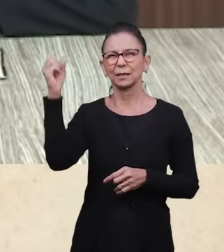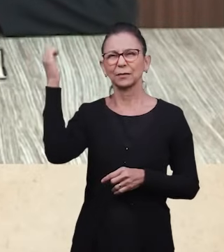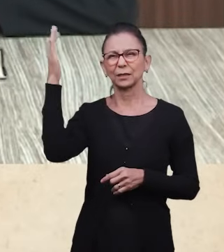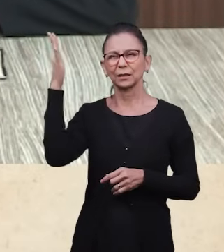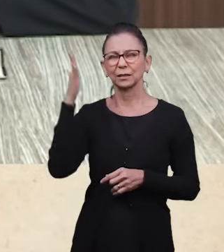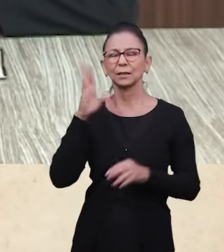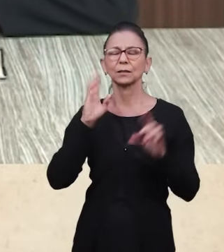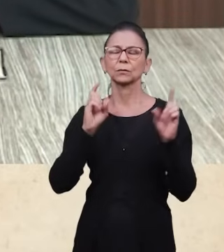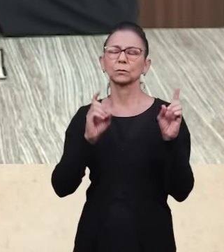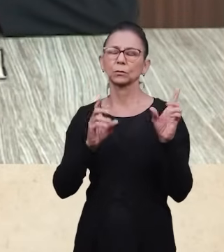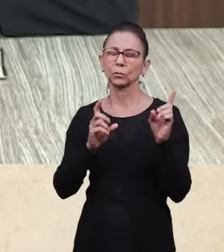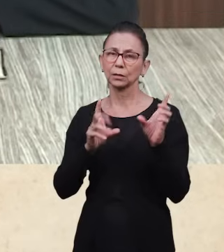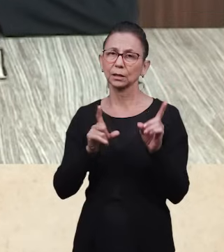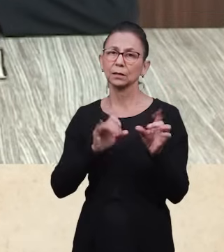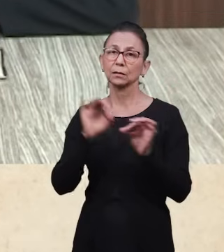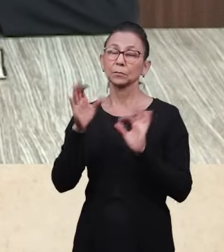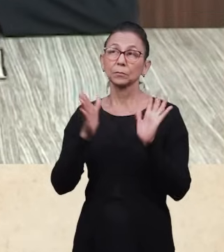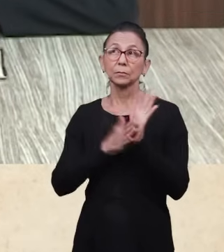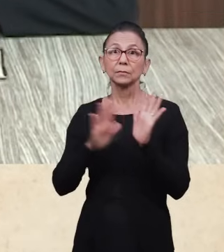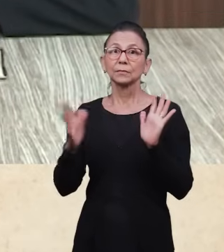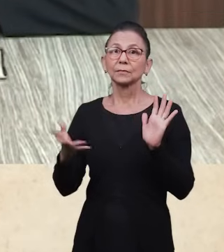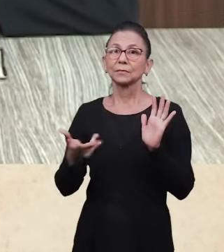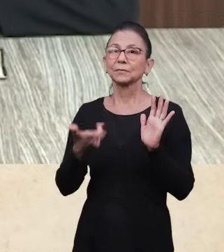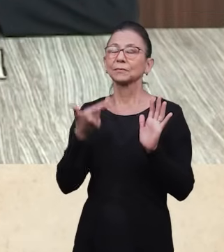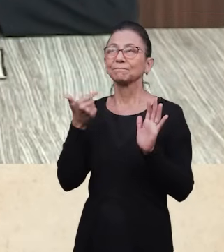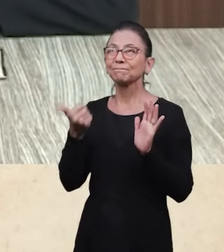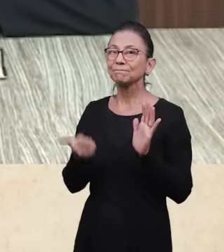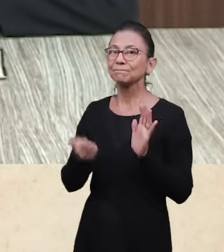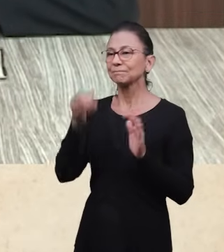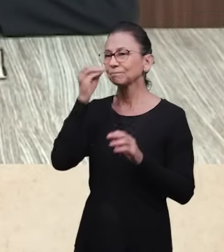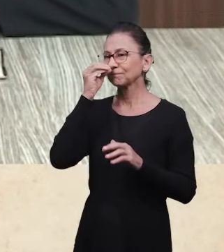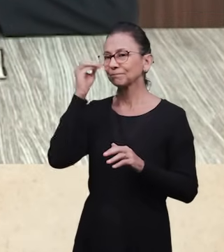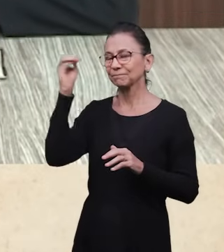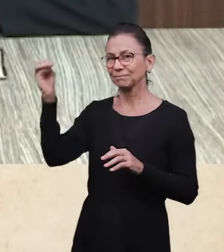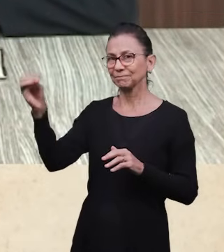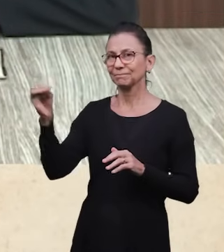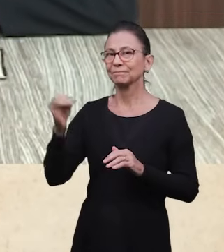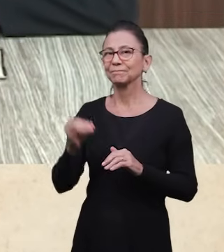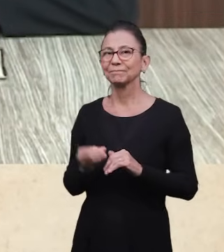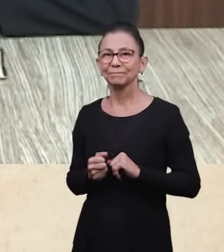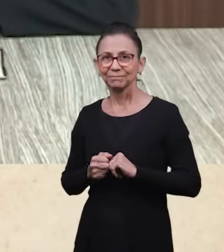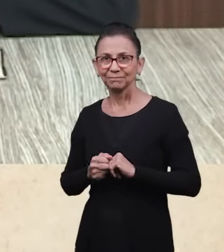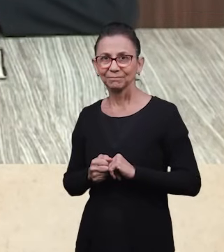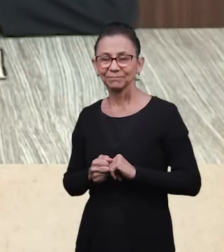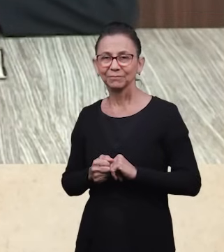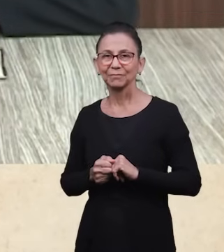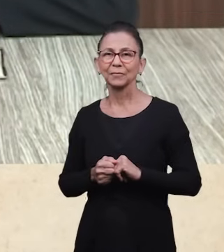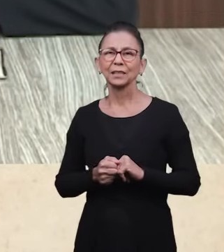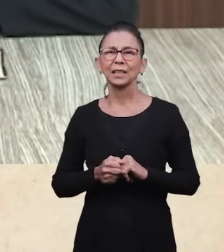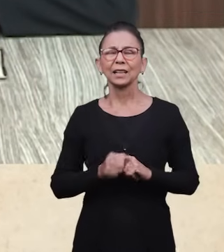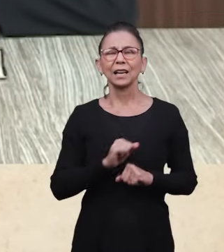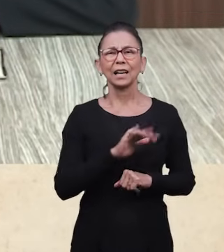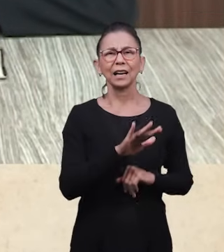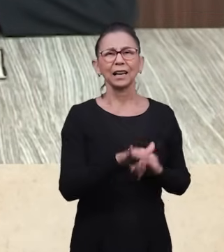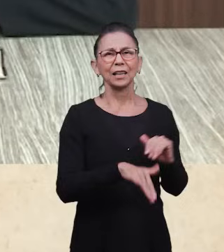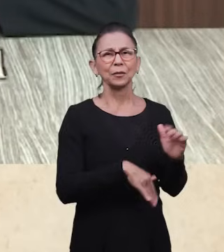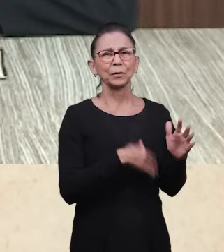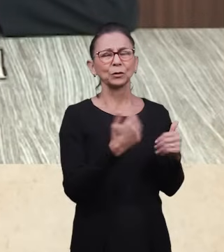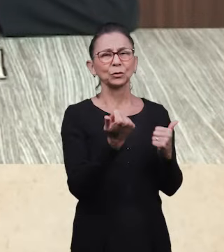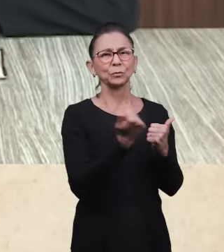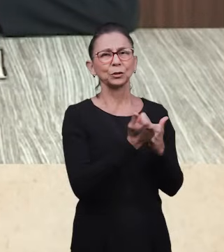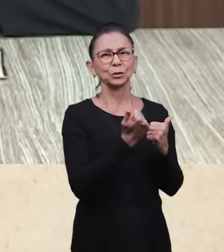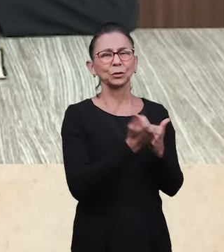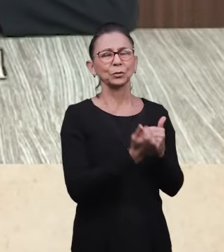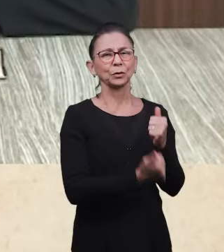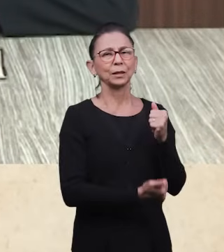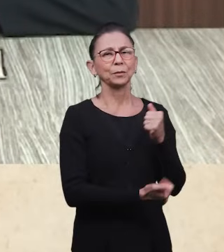da doutrina, enfim, de todo o projeto maravilhoso, né, que o Senhor tem para a sua igreja, para dar lugar a vaidades,